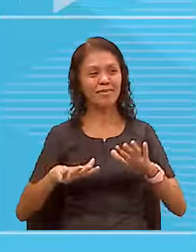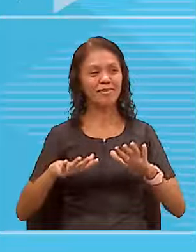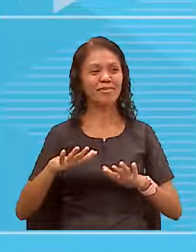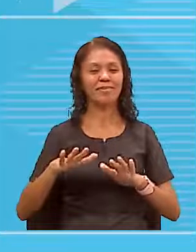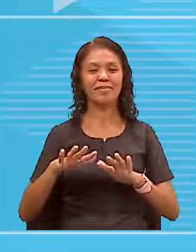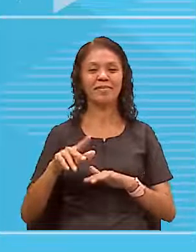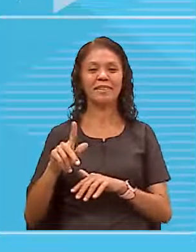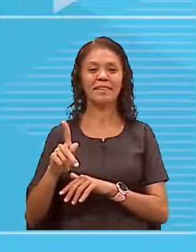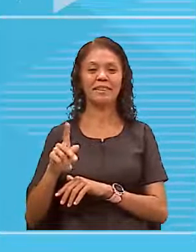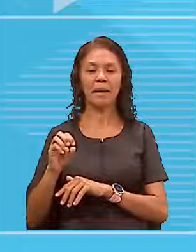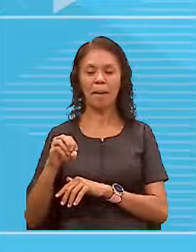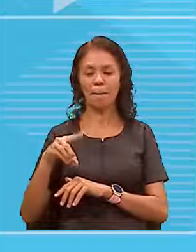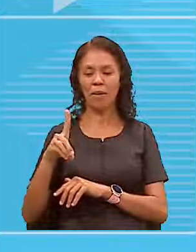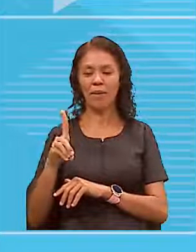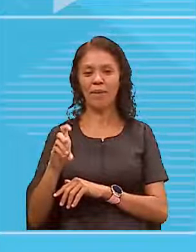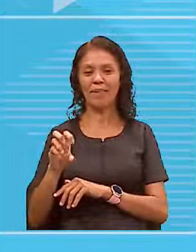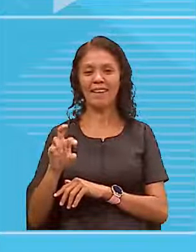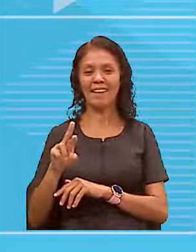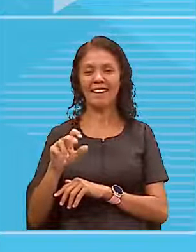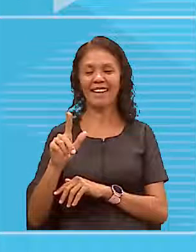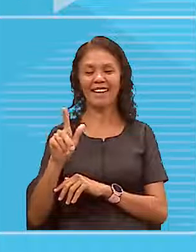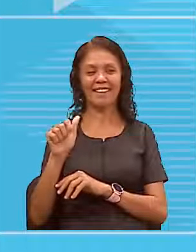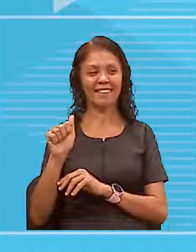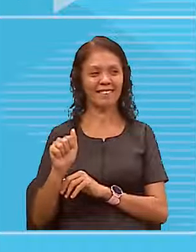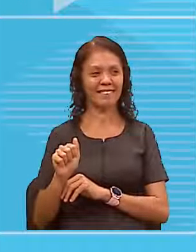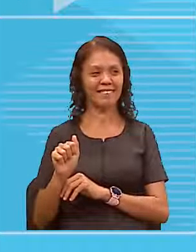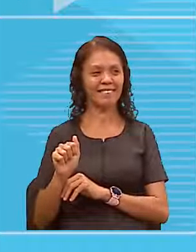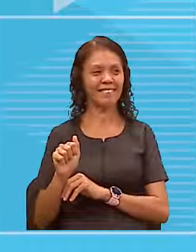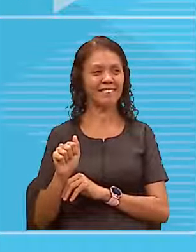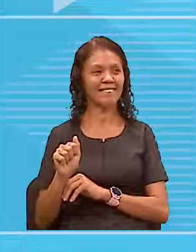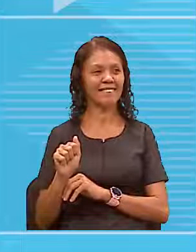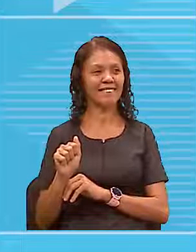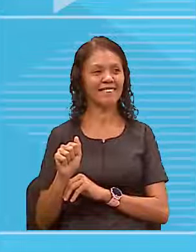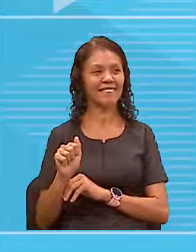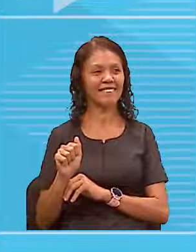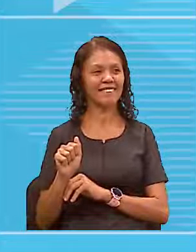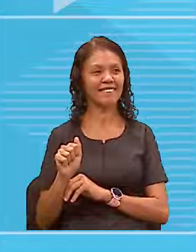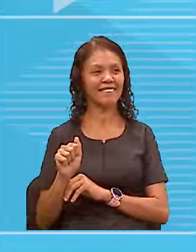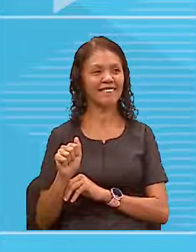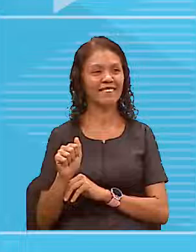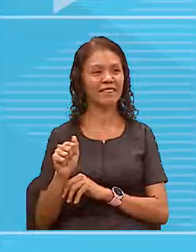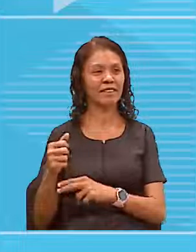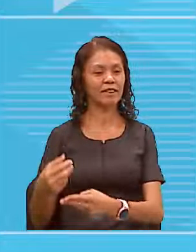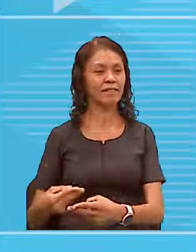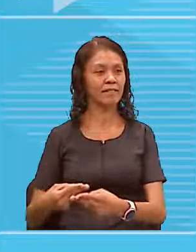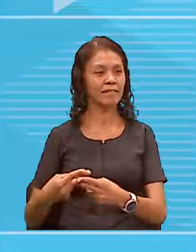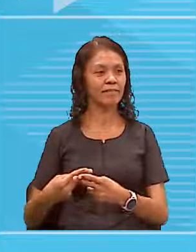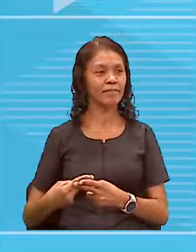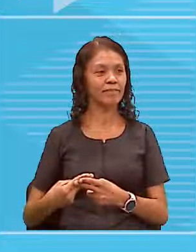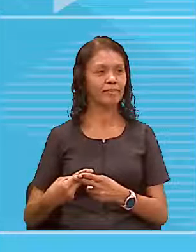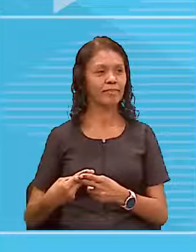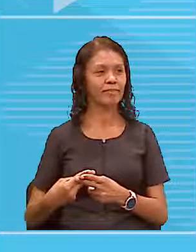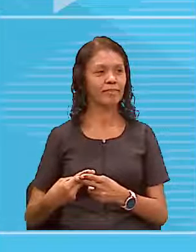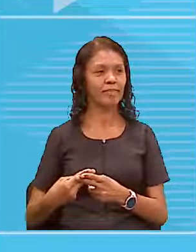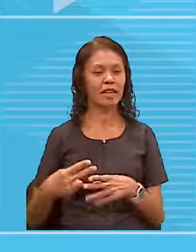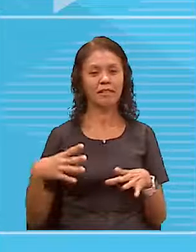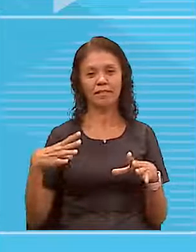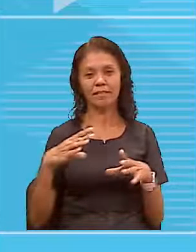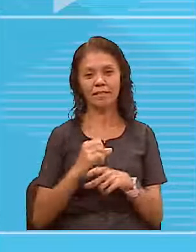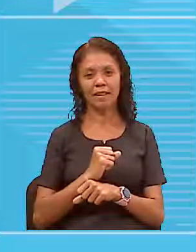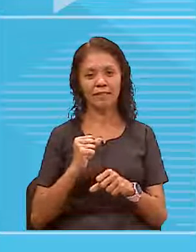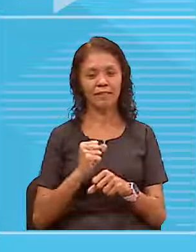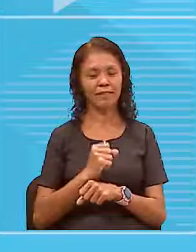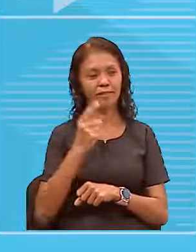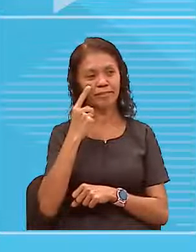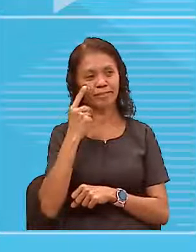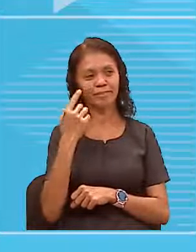alunos, nota 1 e o número de alunos. Então, a média aritmética ponderada a gente vai utilizar, ó, esse cálculo matemático aqui,